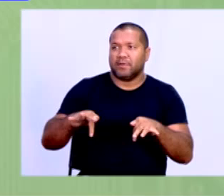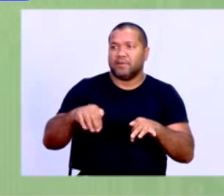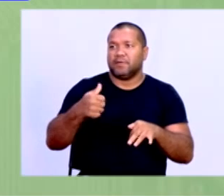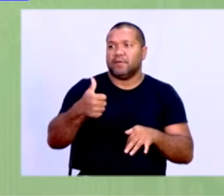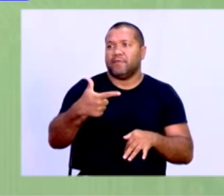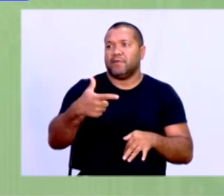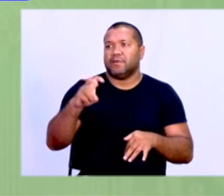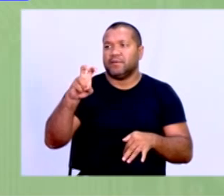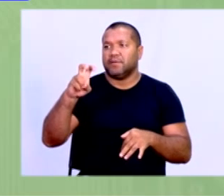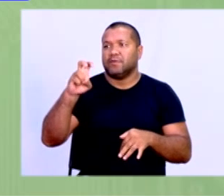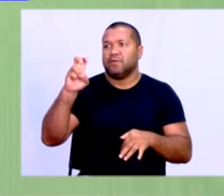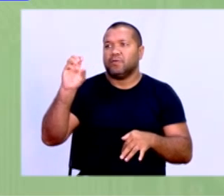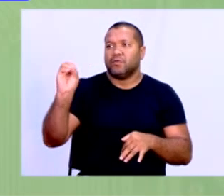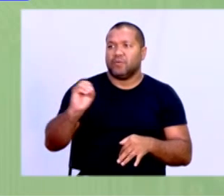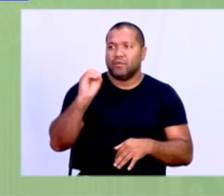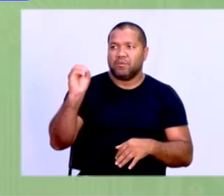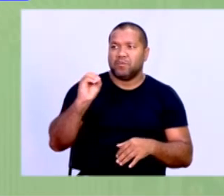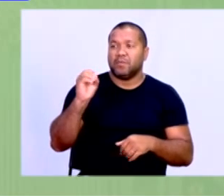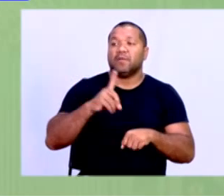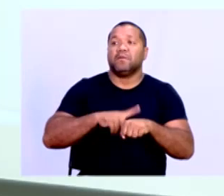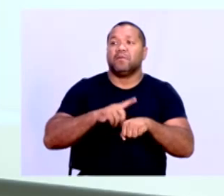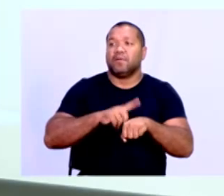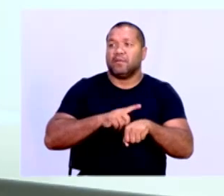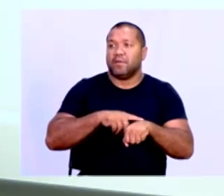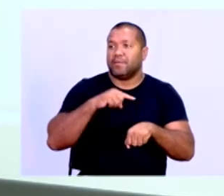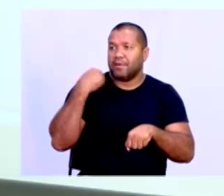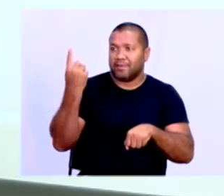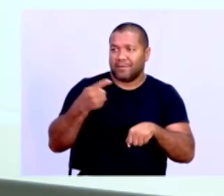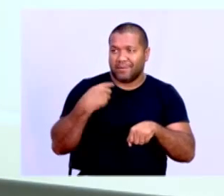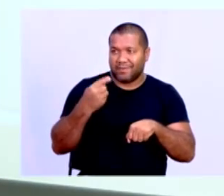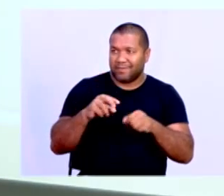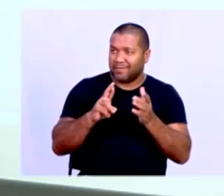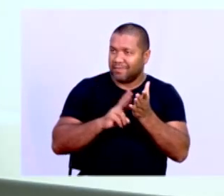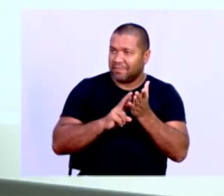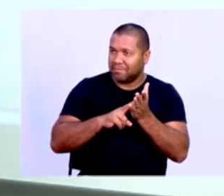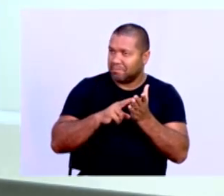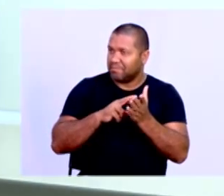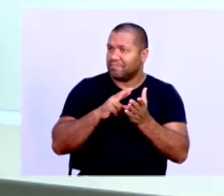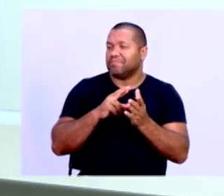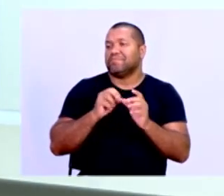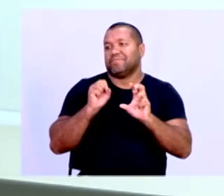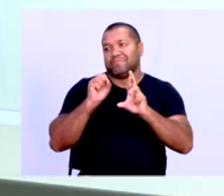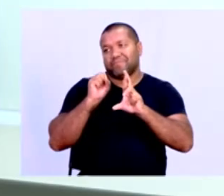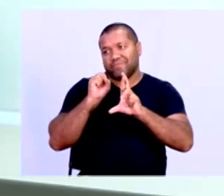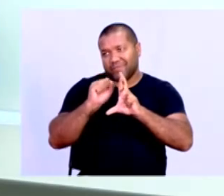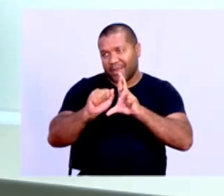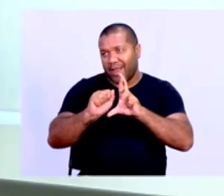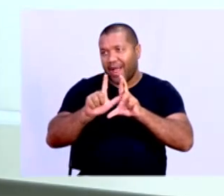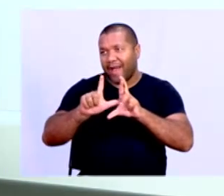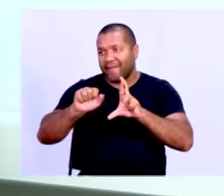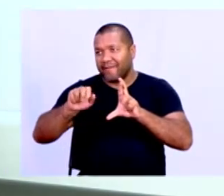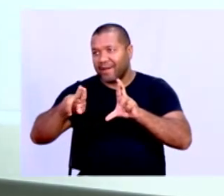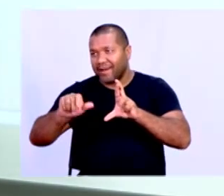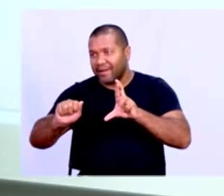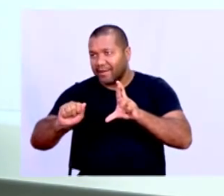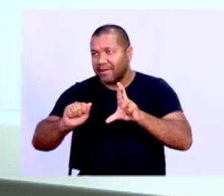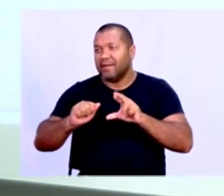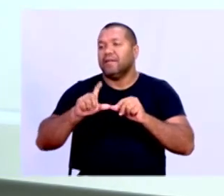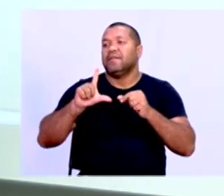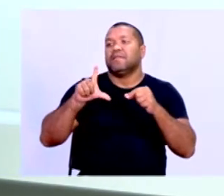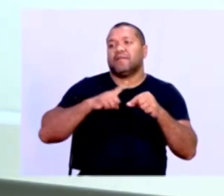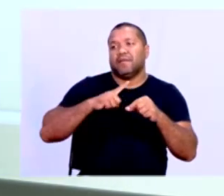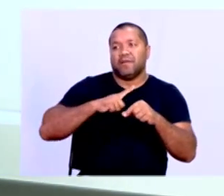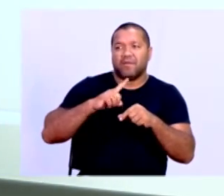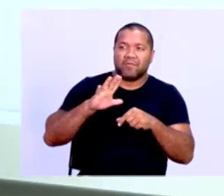outubro. Então tem tempo suficiente aí para todo mundo resolver a atividade. São algumas questões, umas